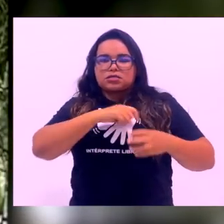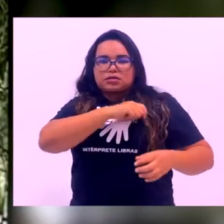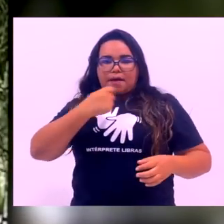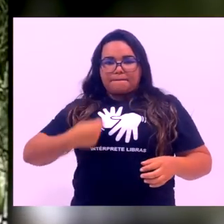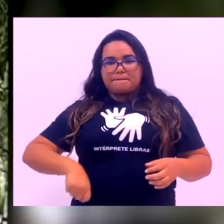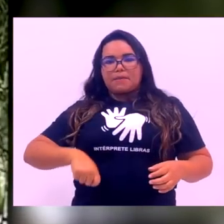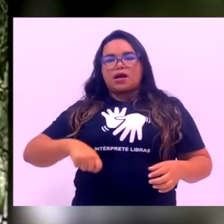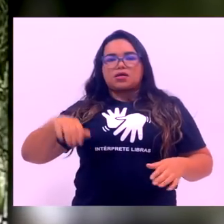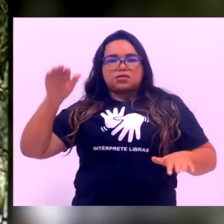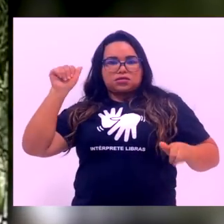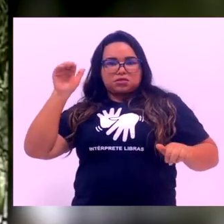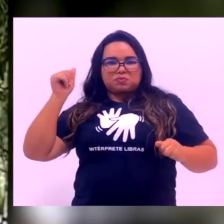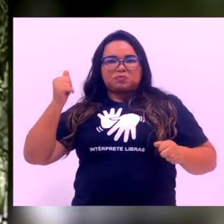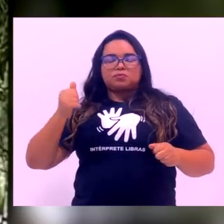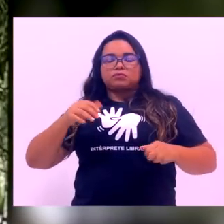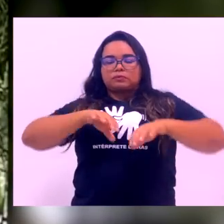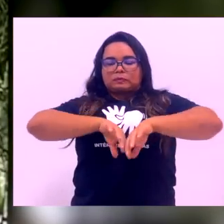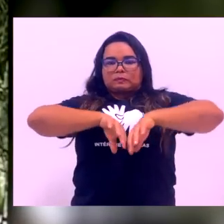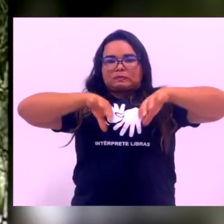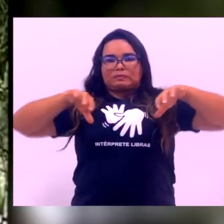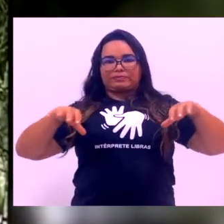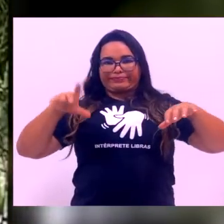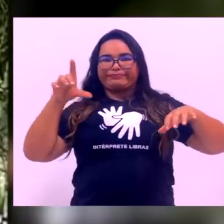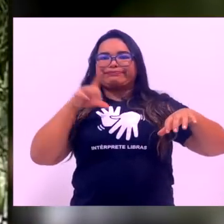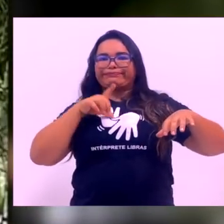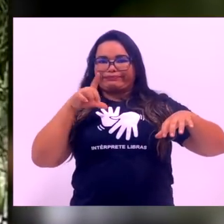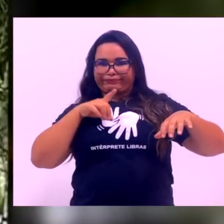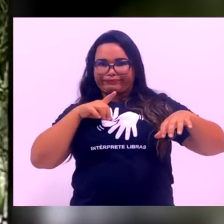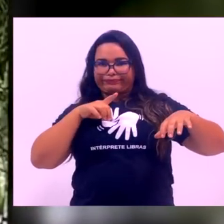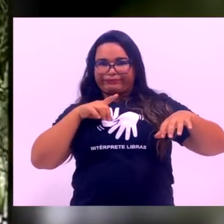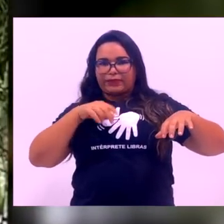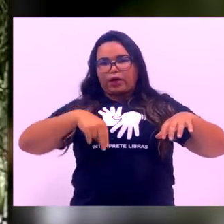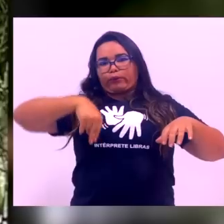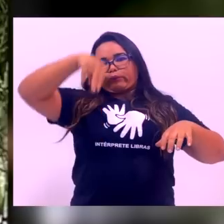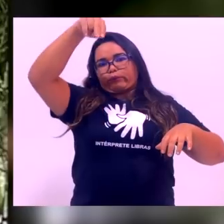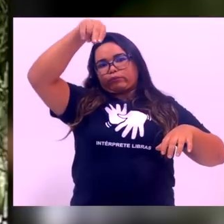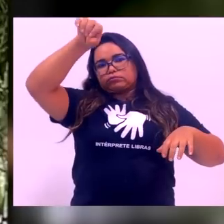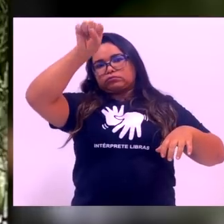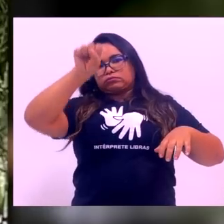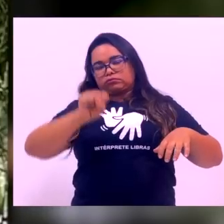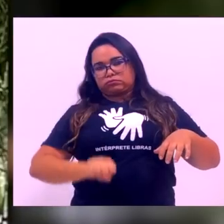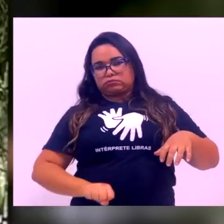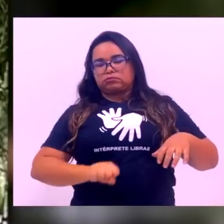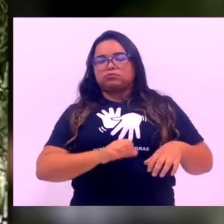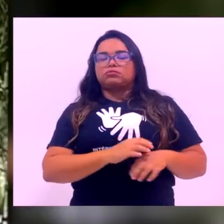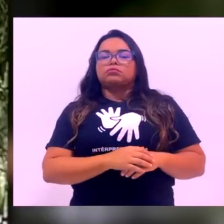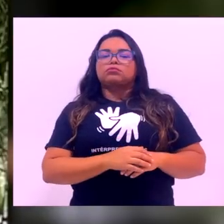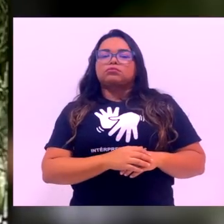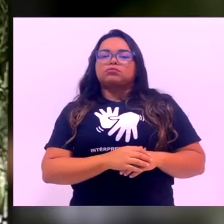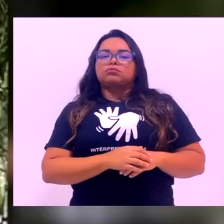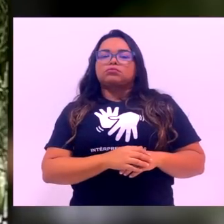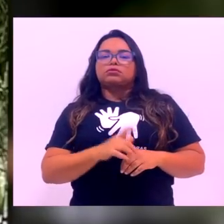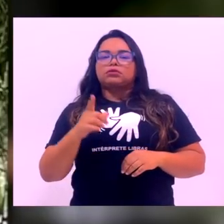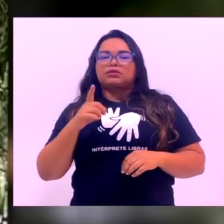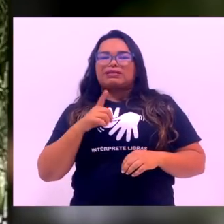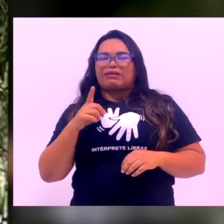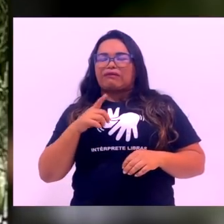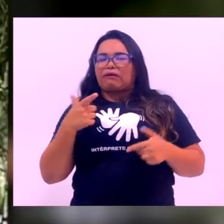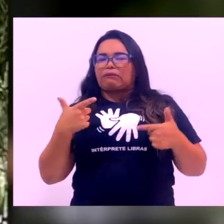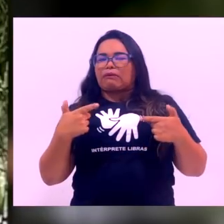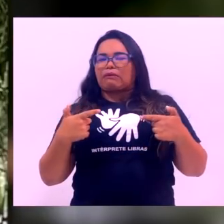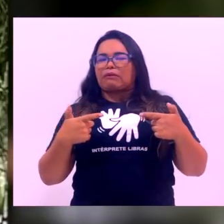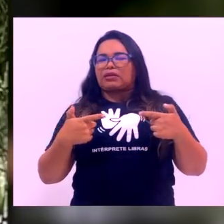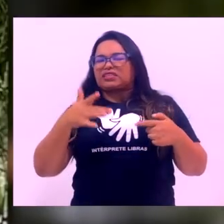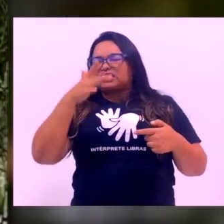Espanha. A Espanha se dividiu. Ela ficou terrivelmente dividida em norte e sul. E houve um